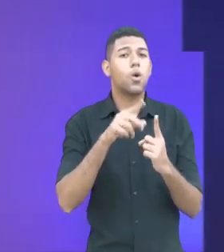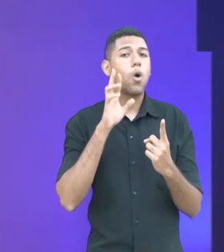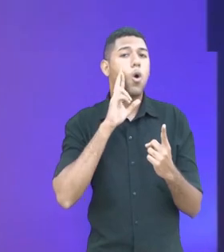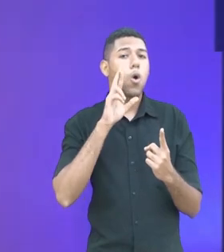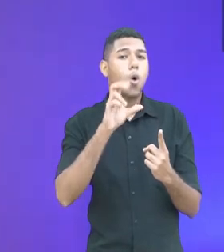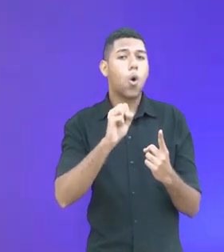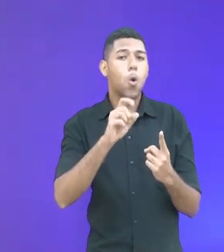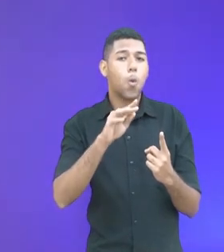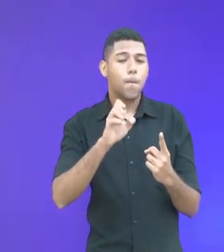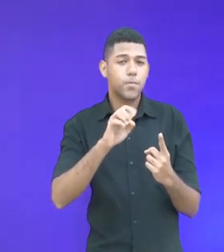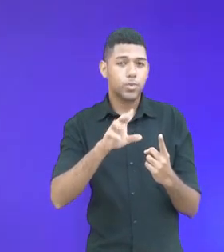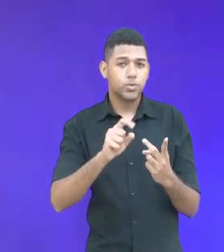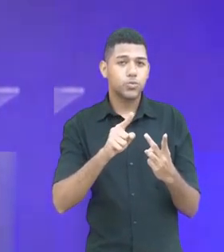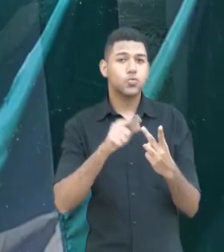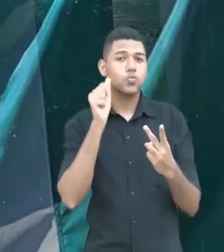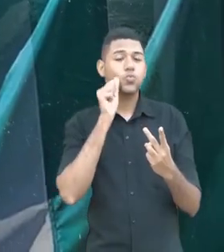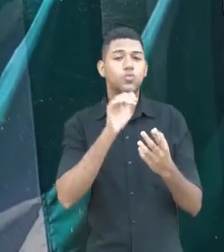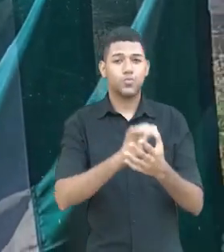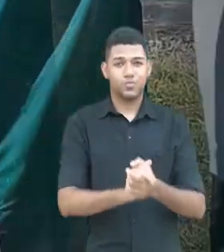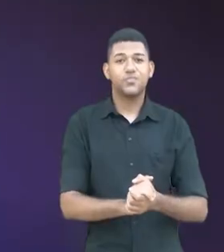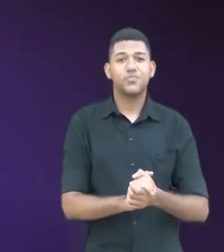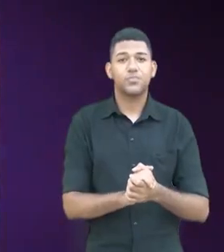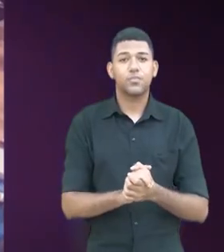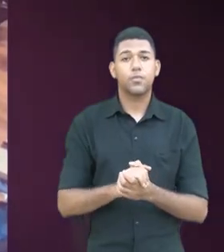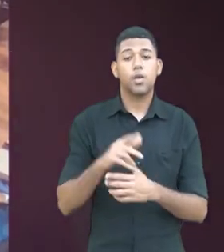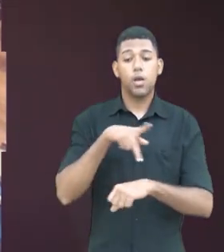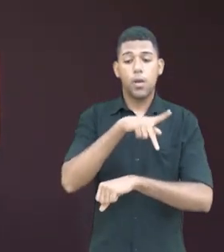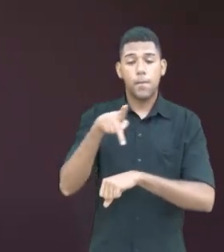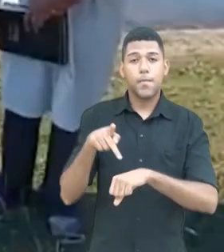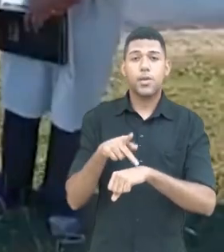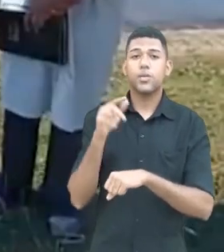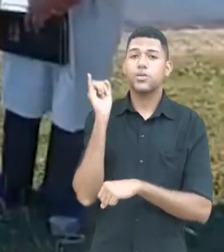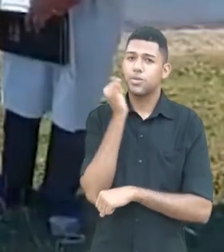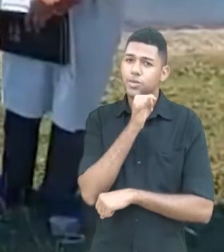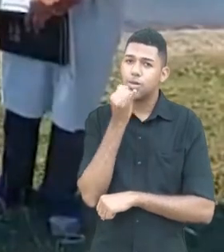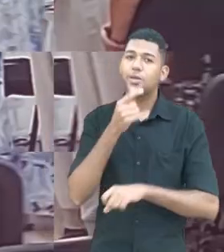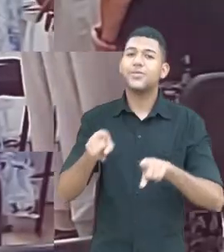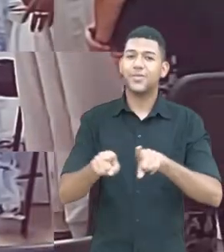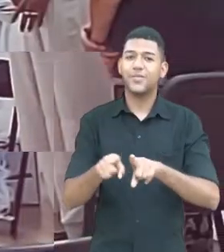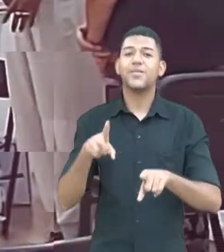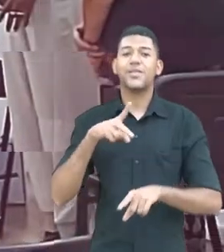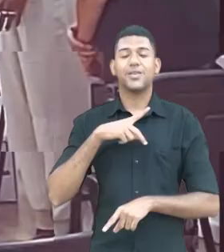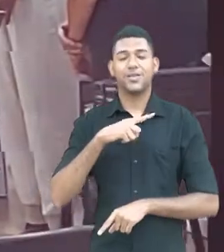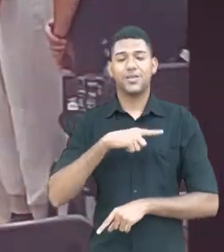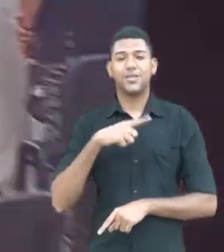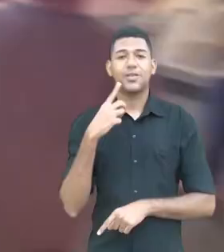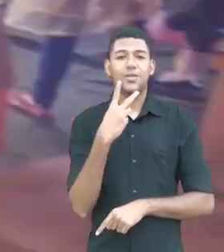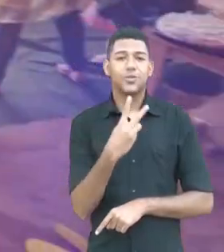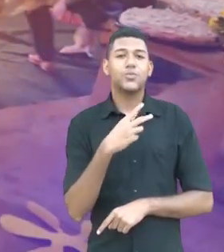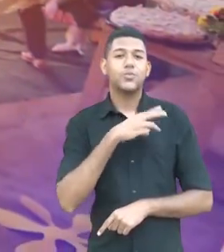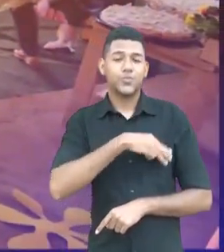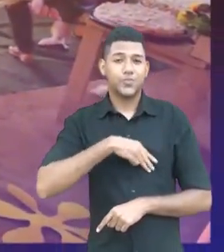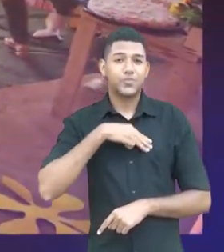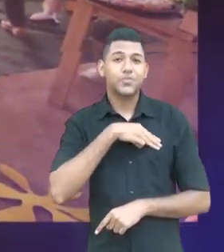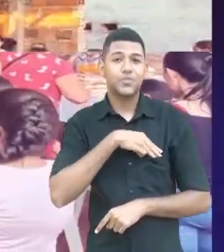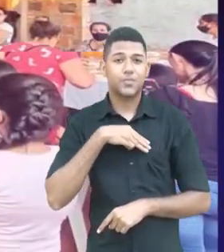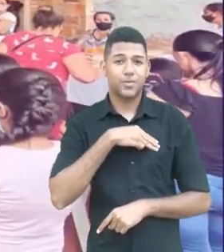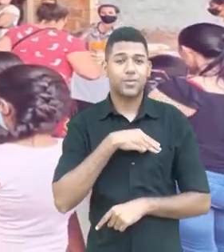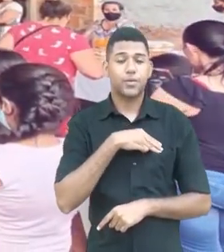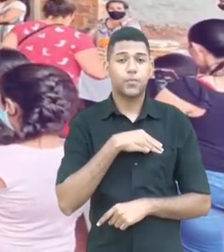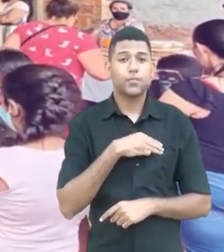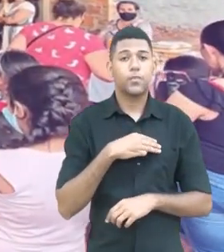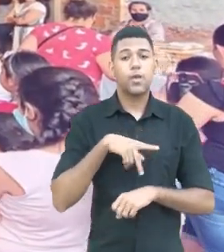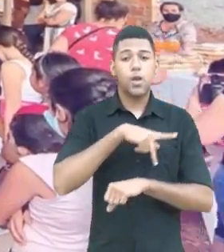e Rafaela Lucena. Na Itália, com os missionários João Vitor e Priscila Lopes. No Paraguai, com